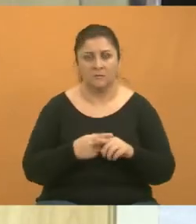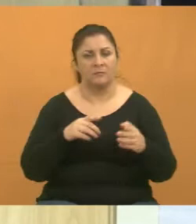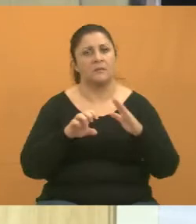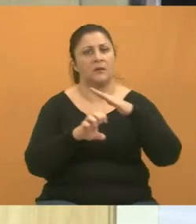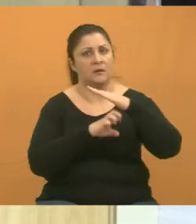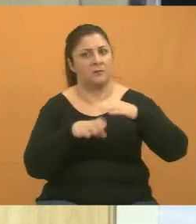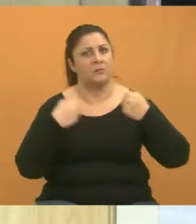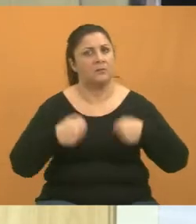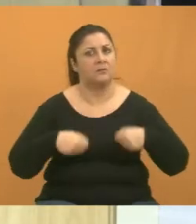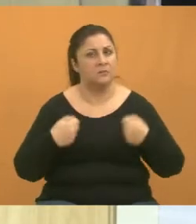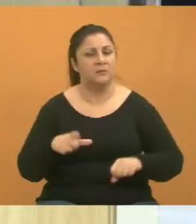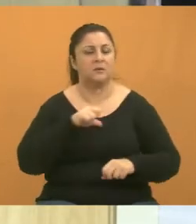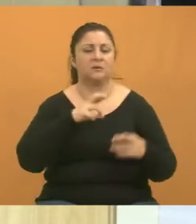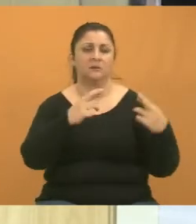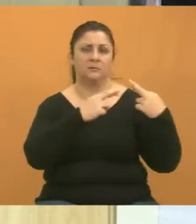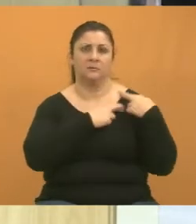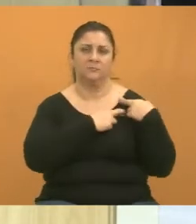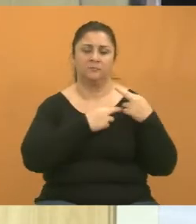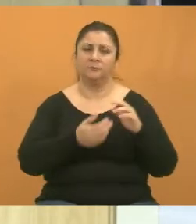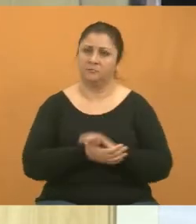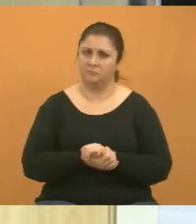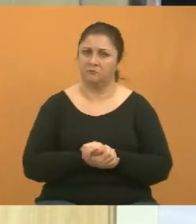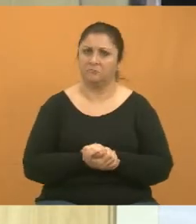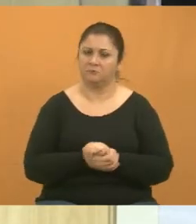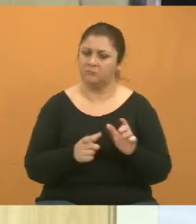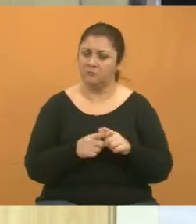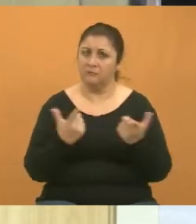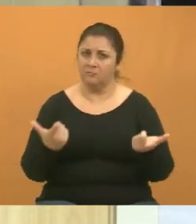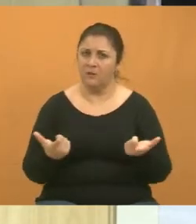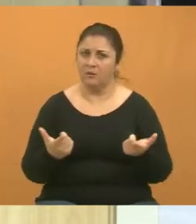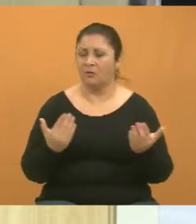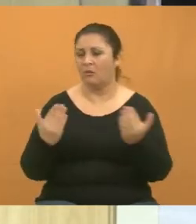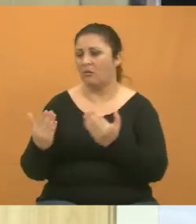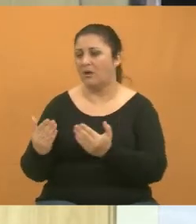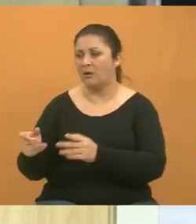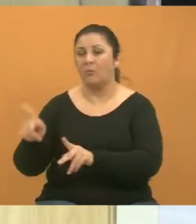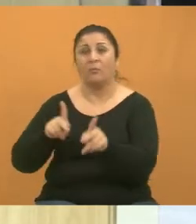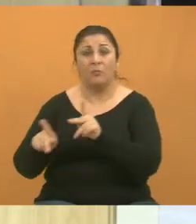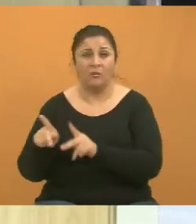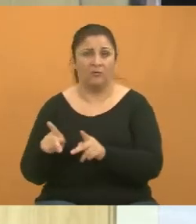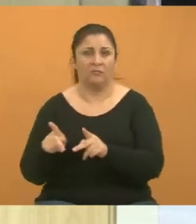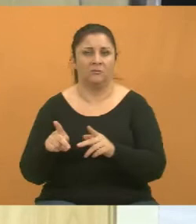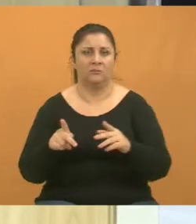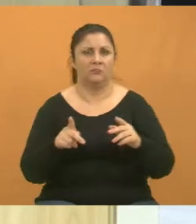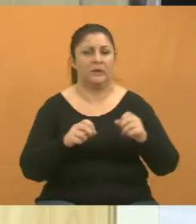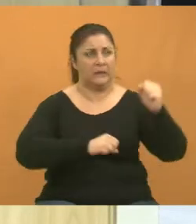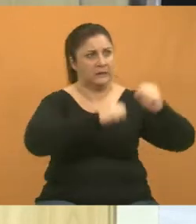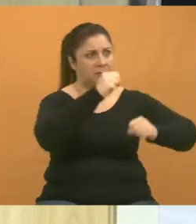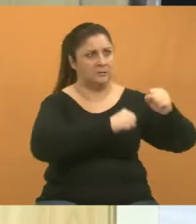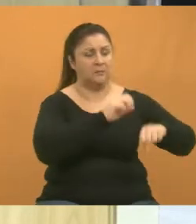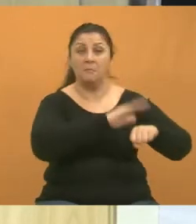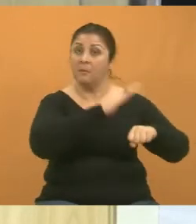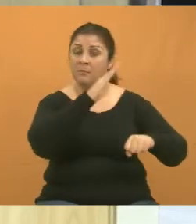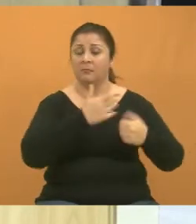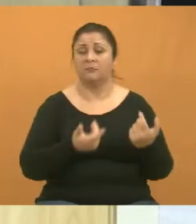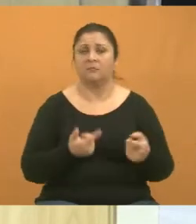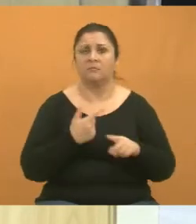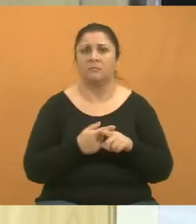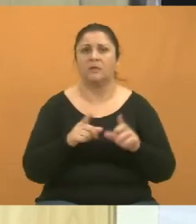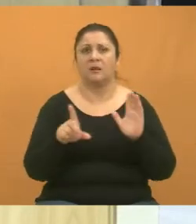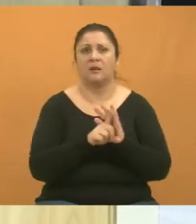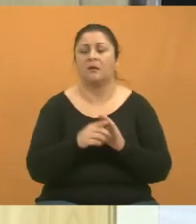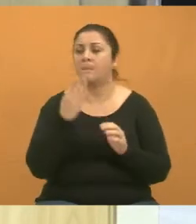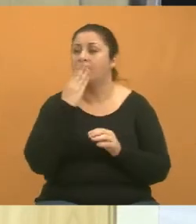uma corresponsabilidade maior, talvez, do que o cidadão. E, às vezes, nós estamos fazendo a lei